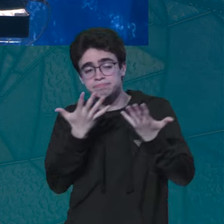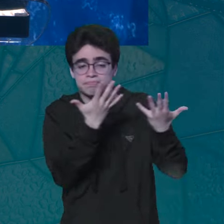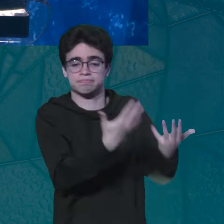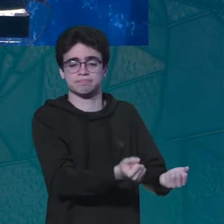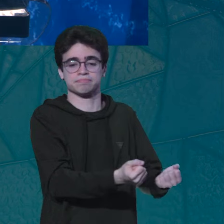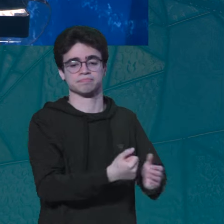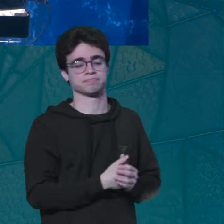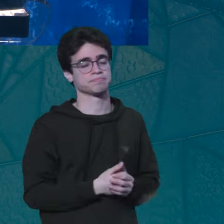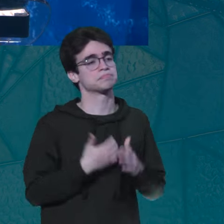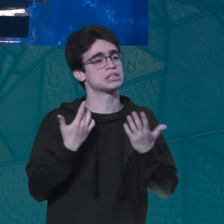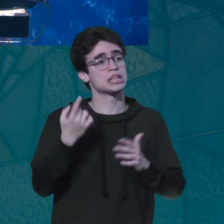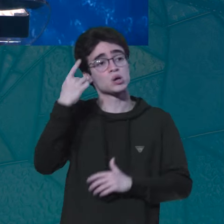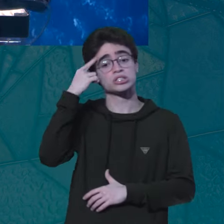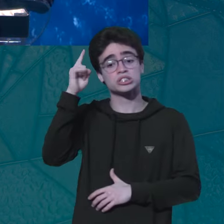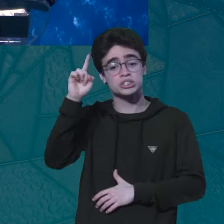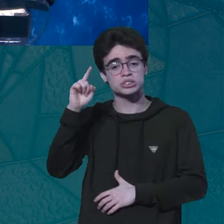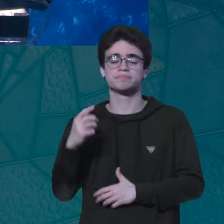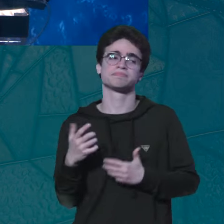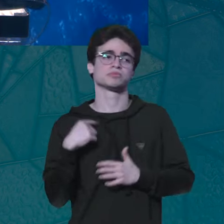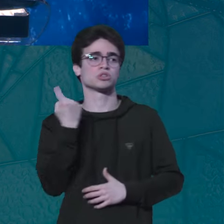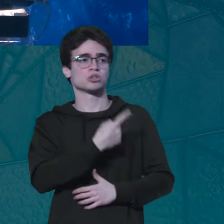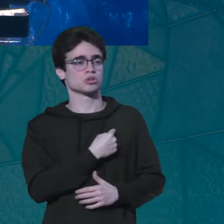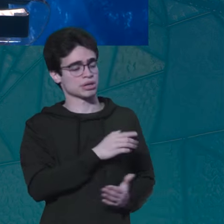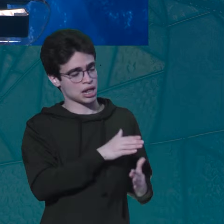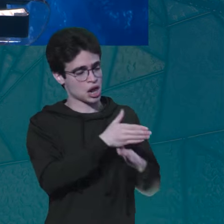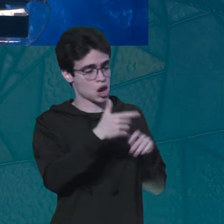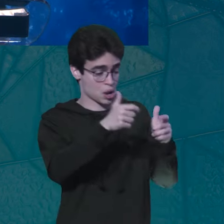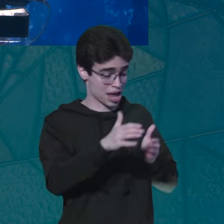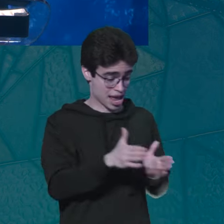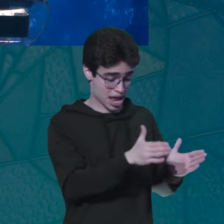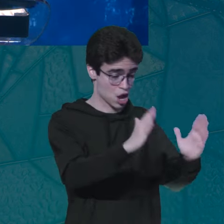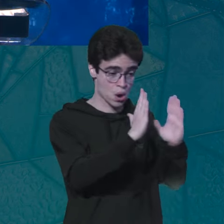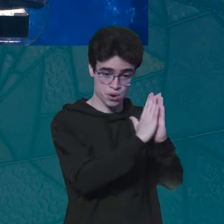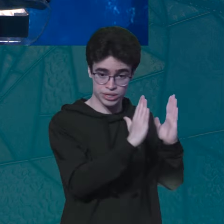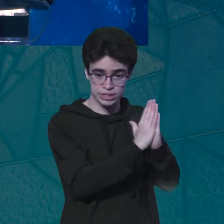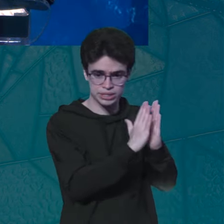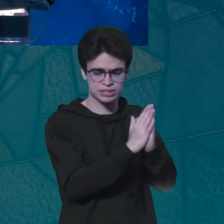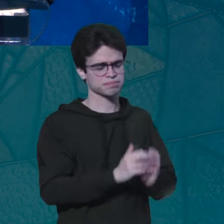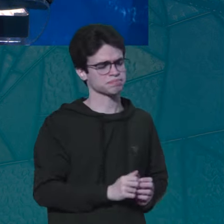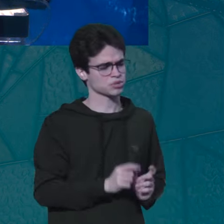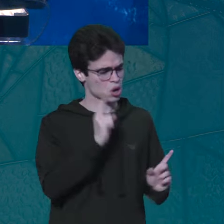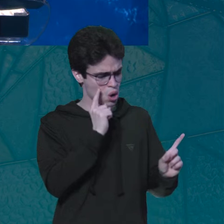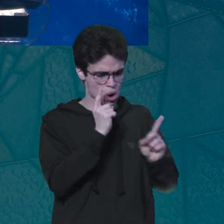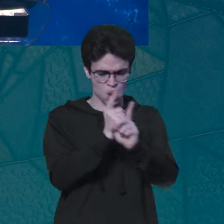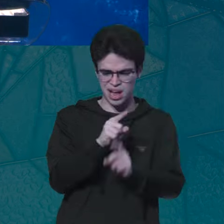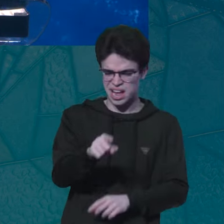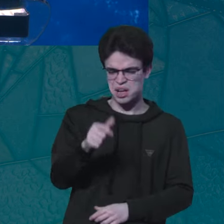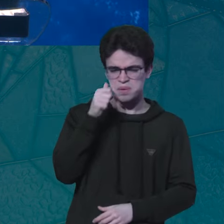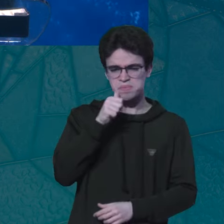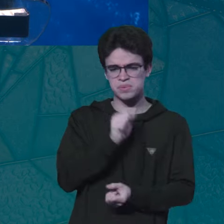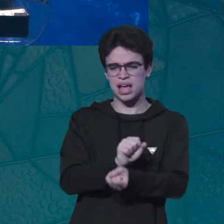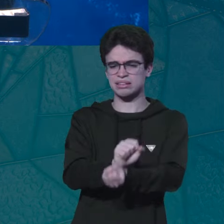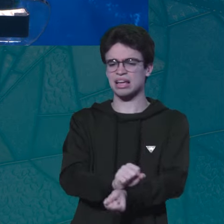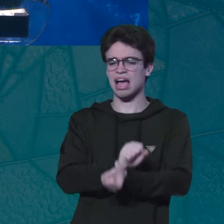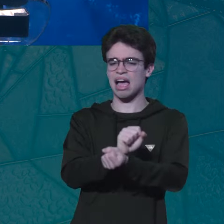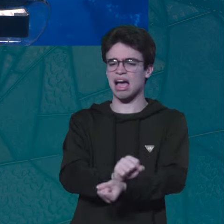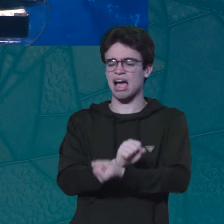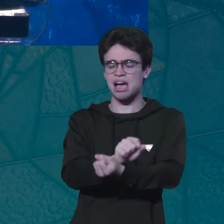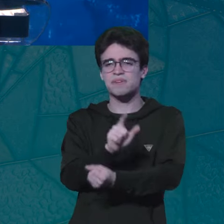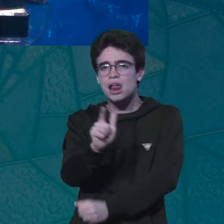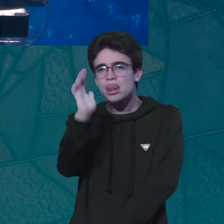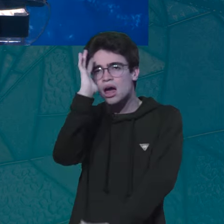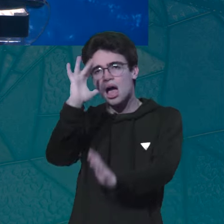Certo dia, indo nós para o lugar de oração, encontramos uma escrava que tinha um espírito pelo qual predizia o